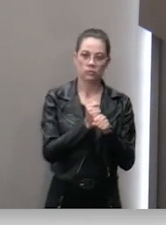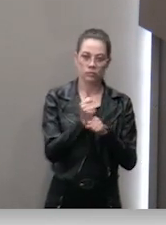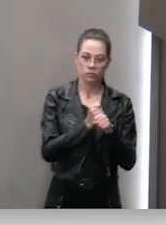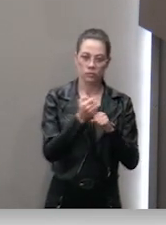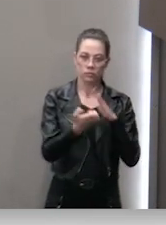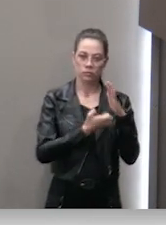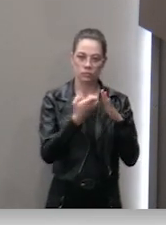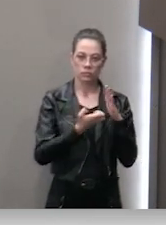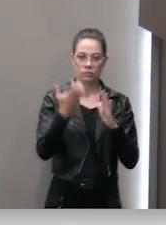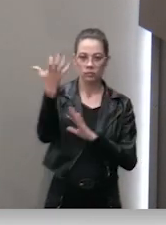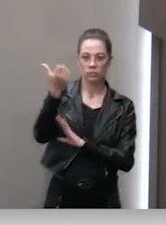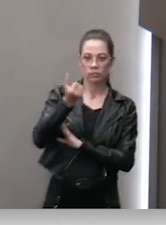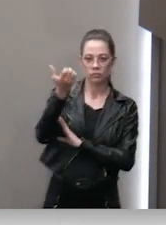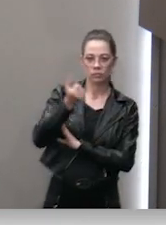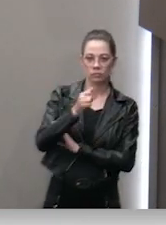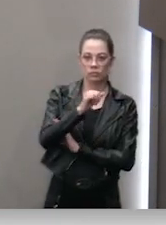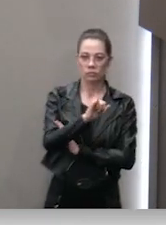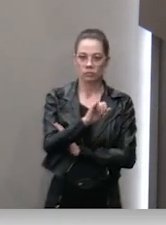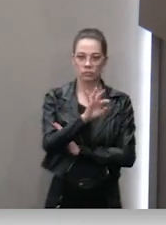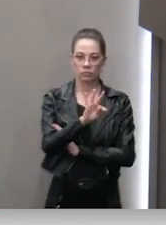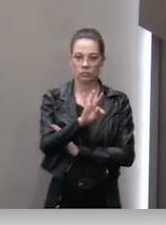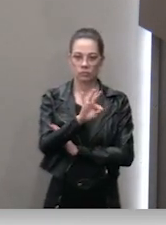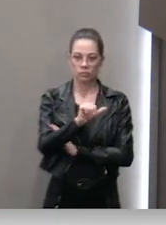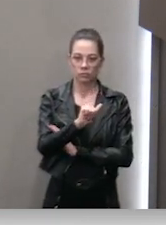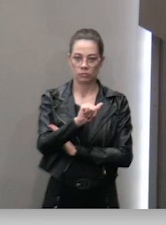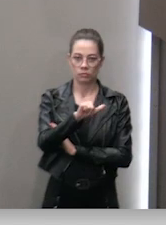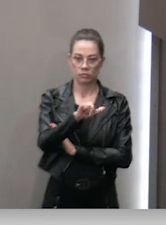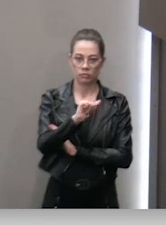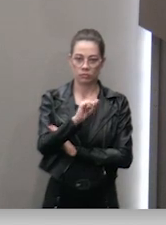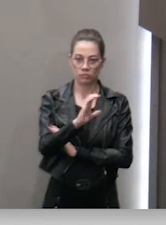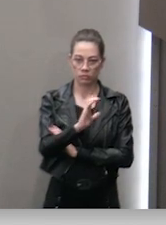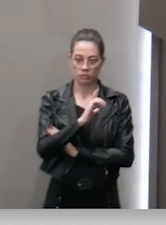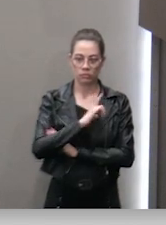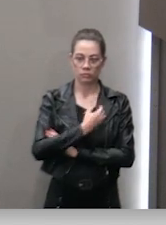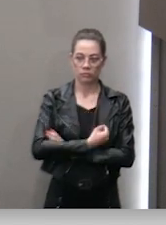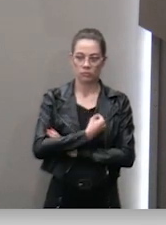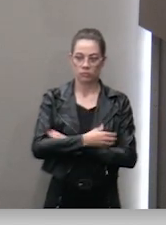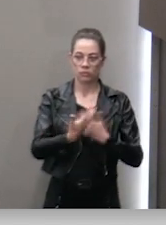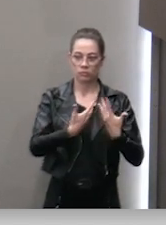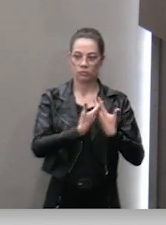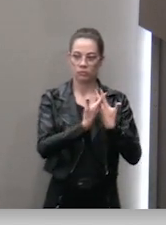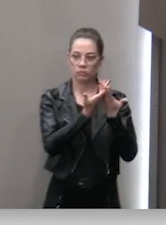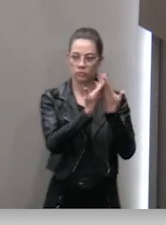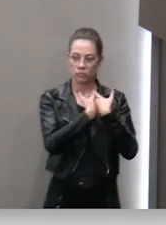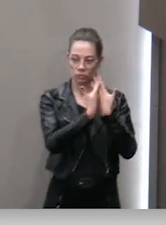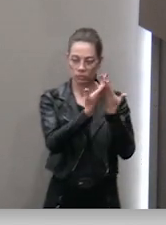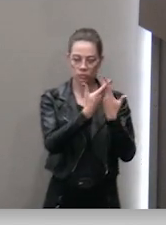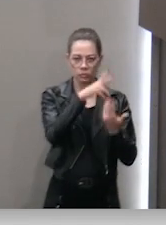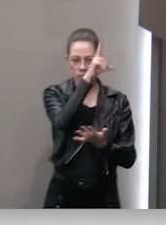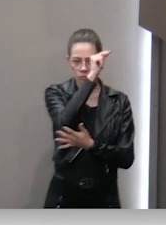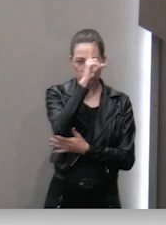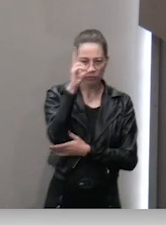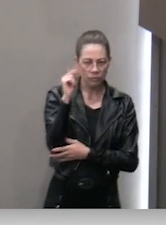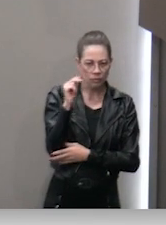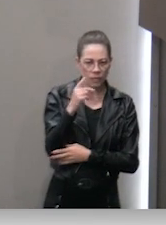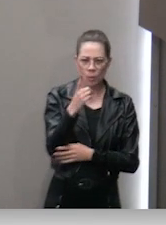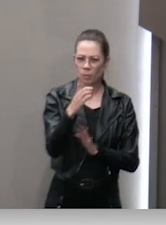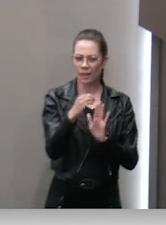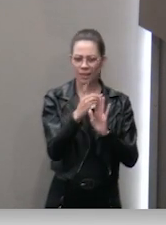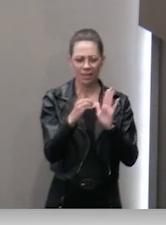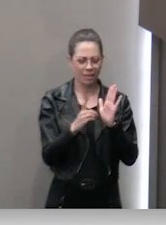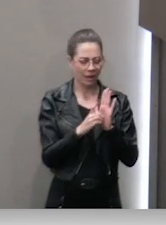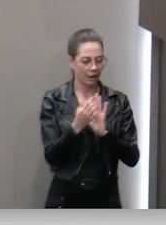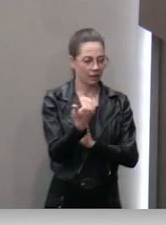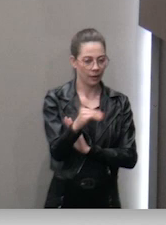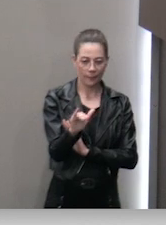Italac. E lá estavam as máquinas da prefeitura. Há uma década e meia, Ronaldo Rosa,